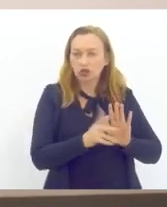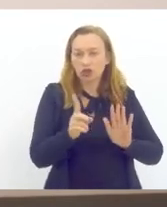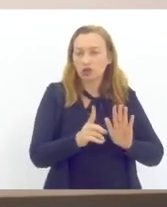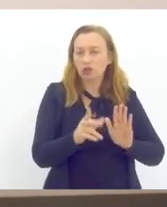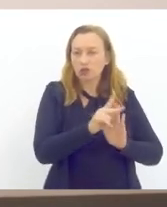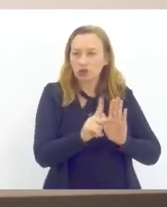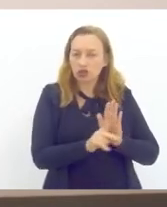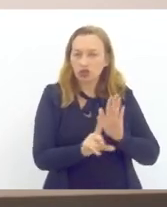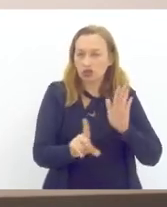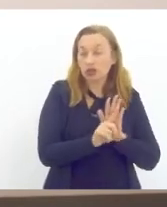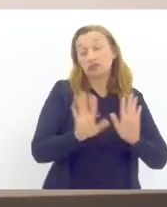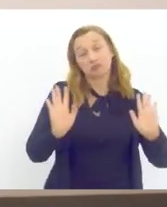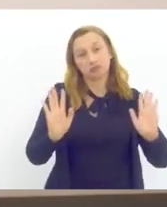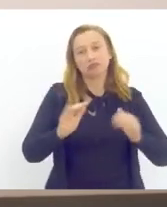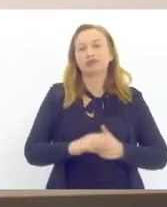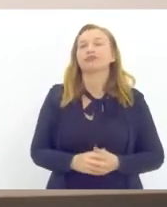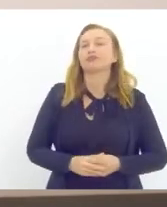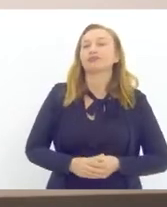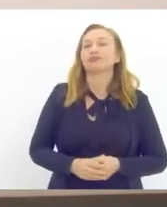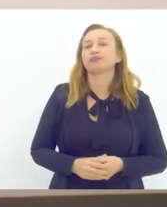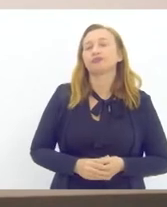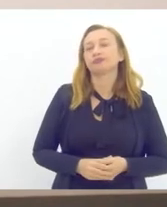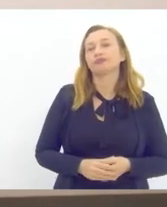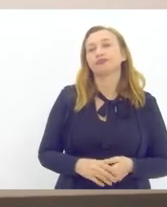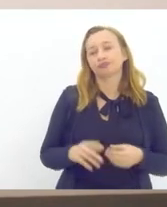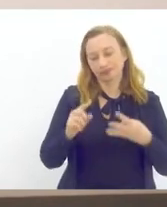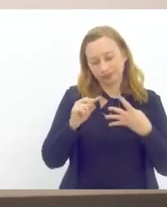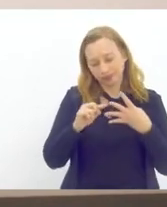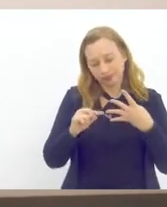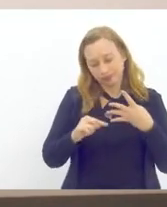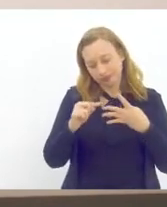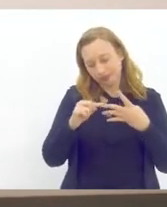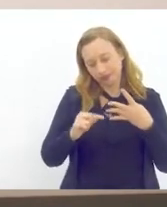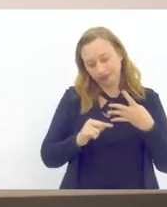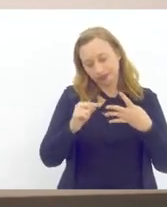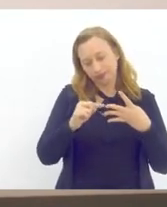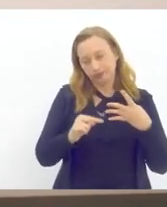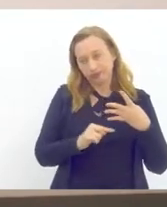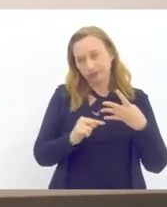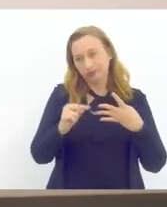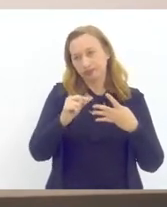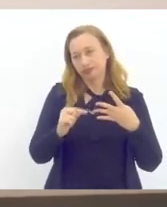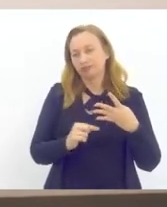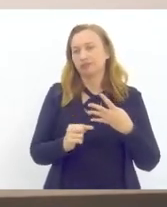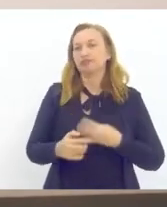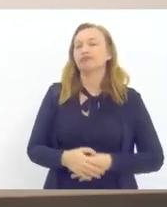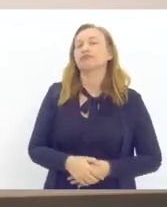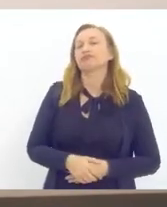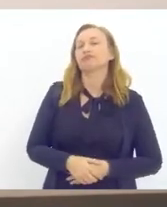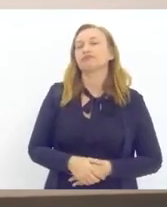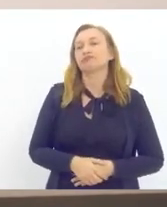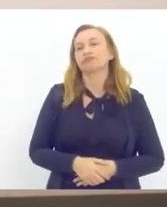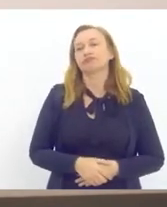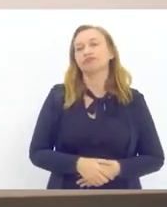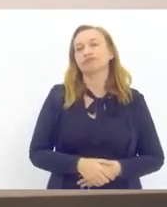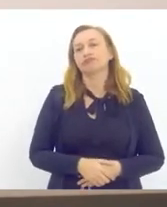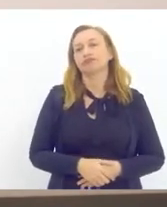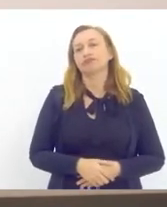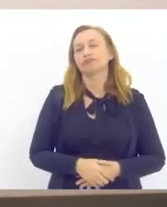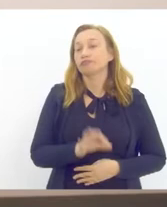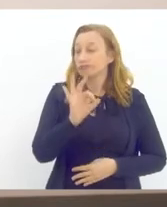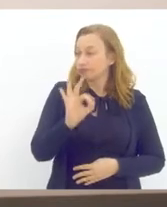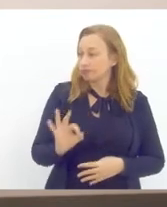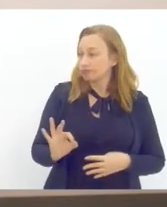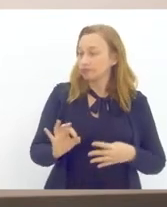questão está equacionada. E aí restariam três, restam três. A questão do percentual